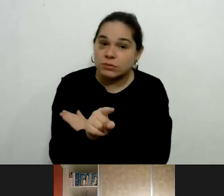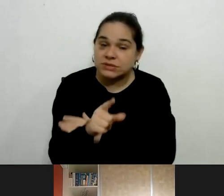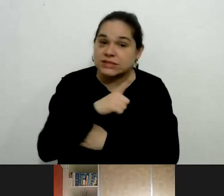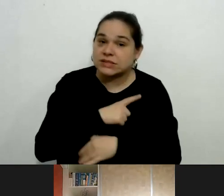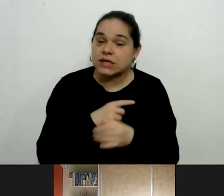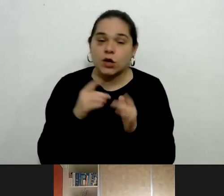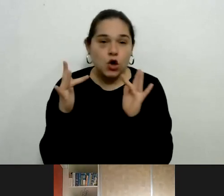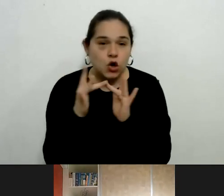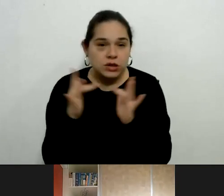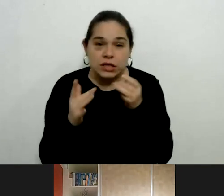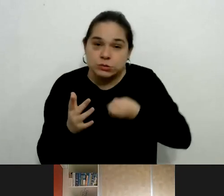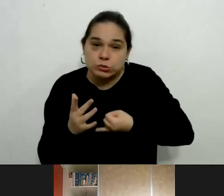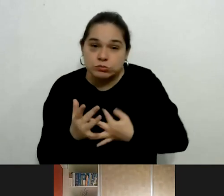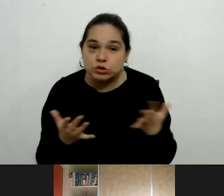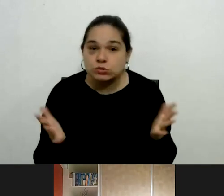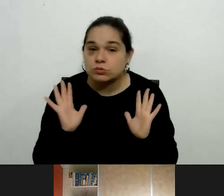apontar.